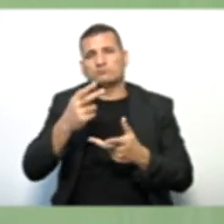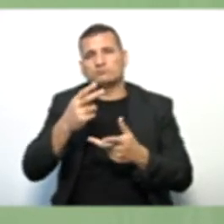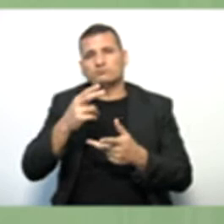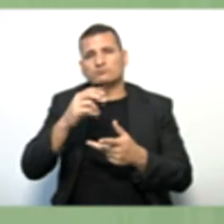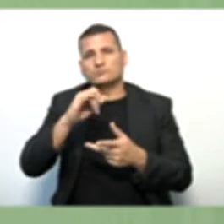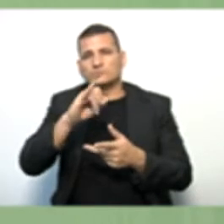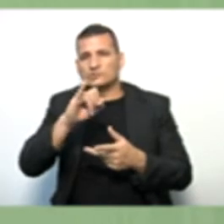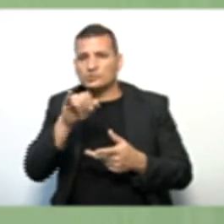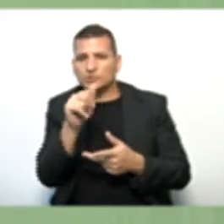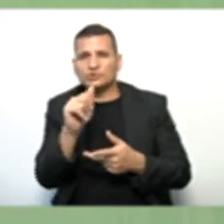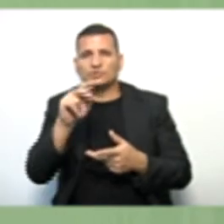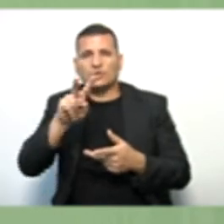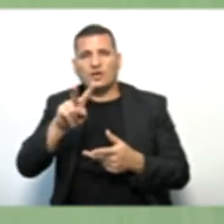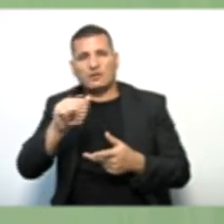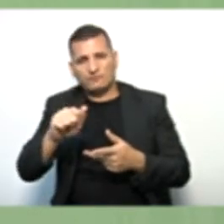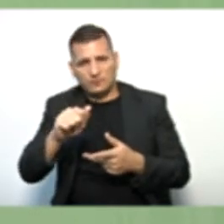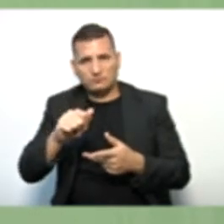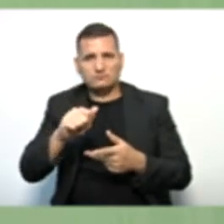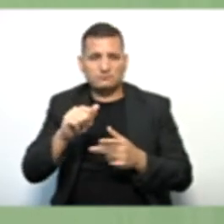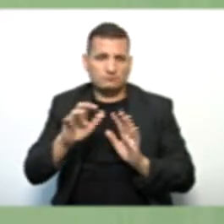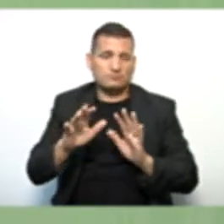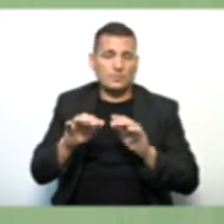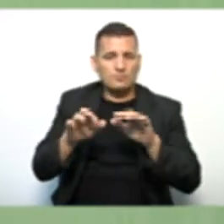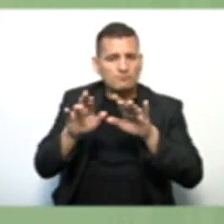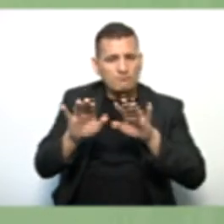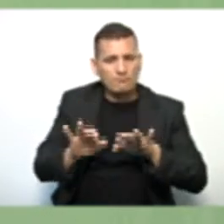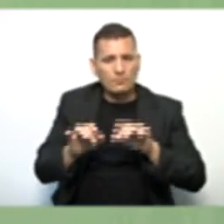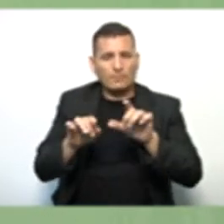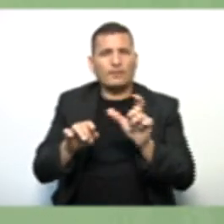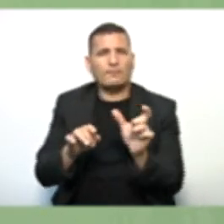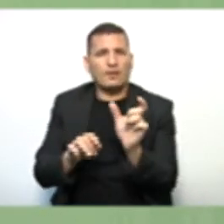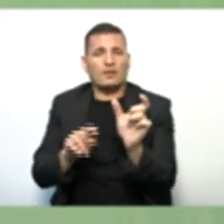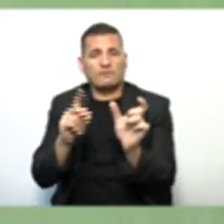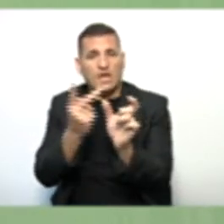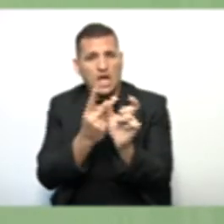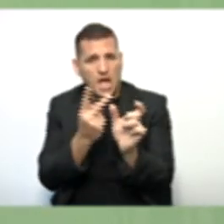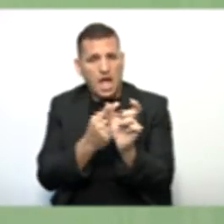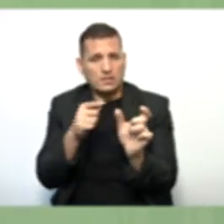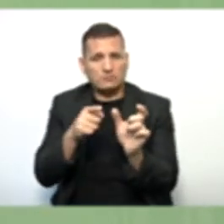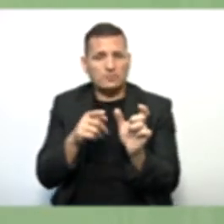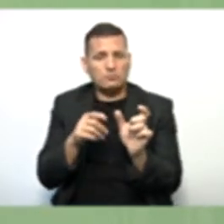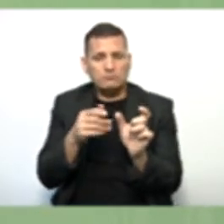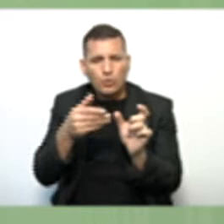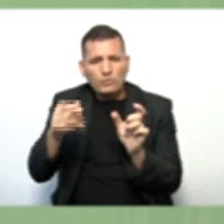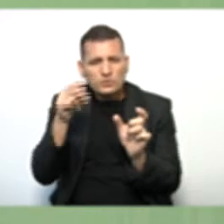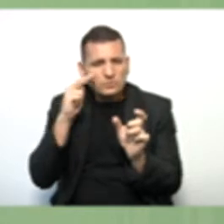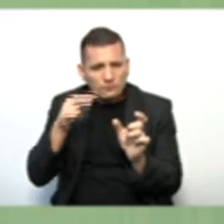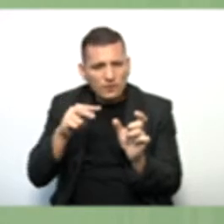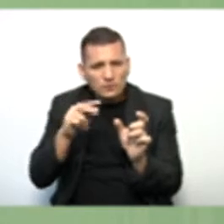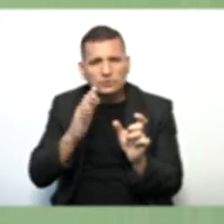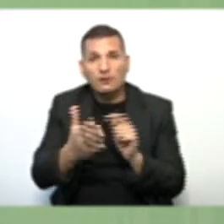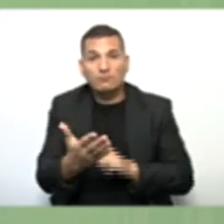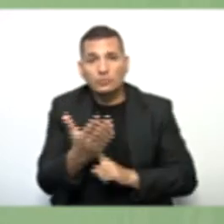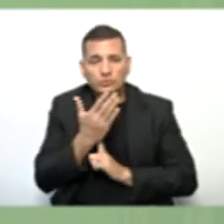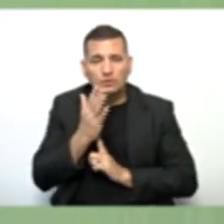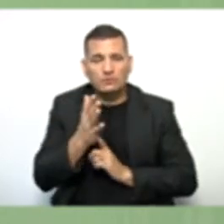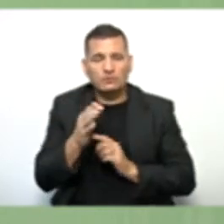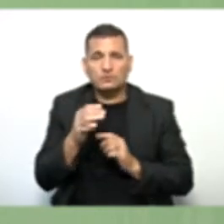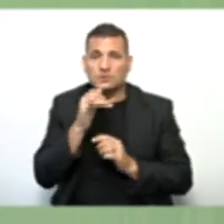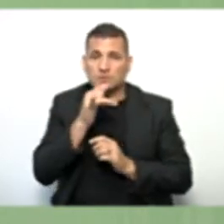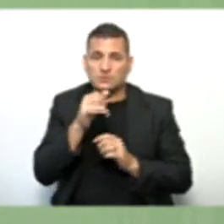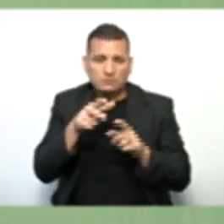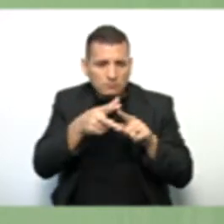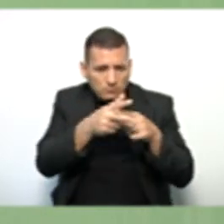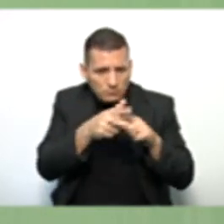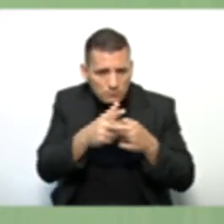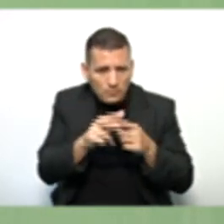sintaxe, escreve uma variável errada, logo no comecinho, ele já não deixa a gente passar daquela parte, até que a gente conserte esse erro. Por quê?